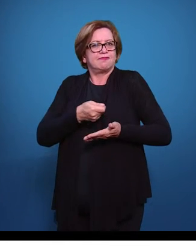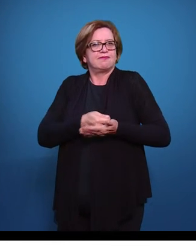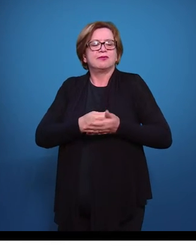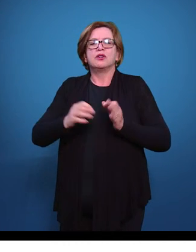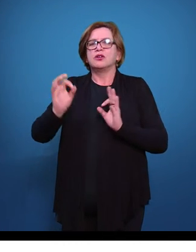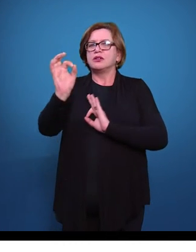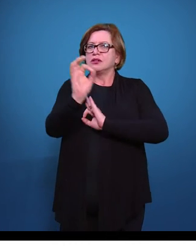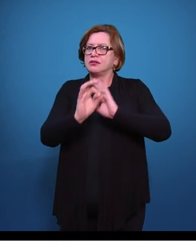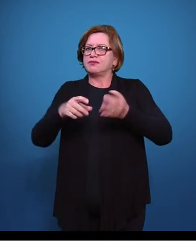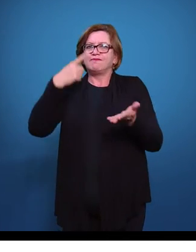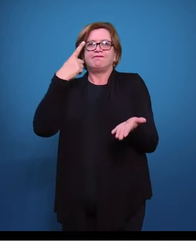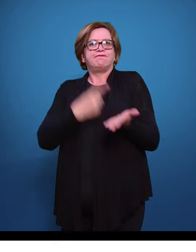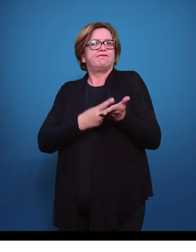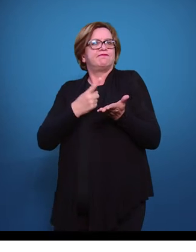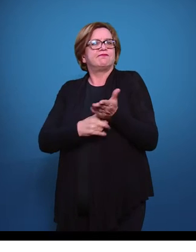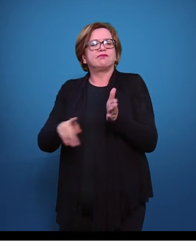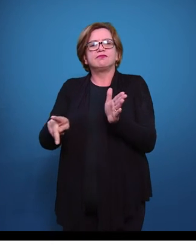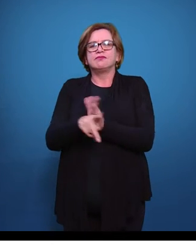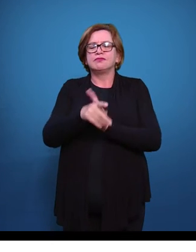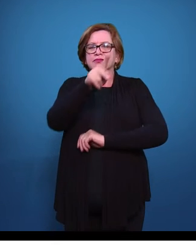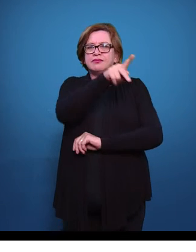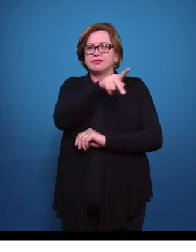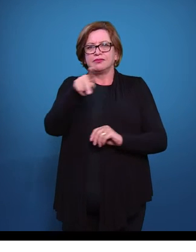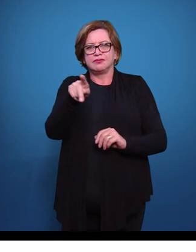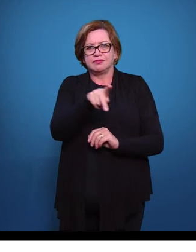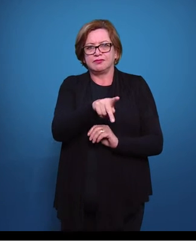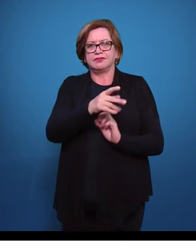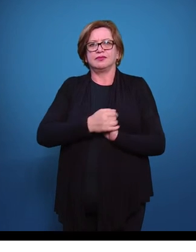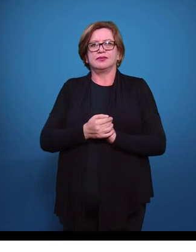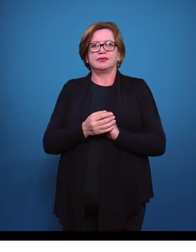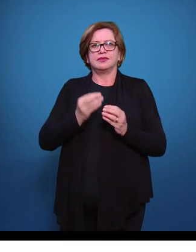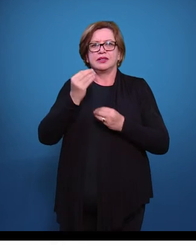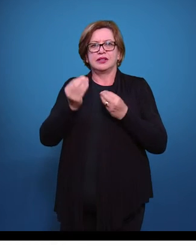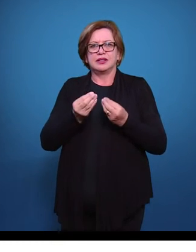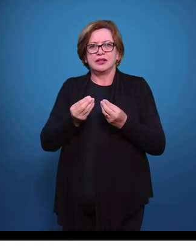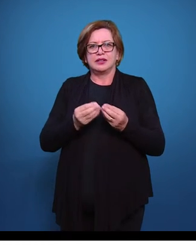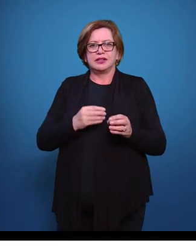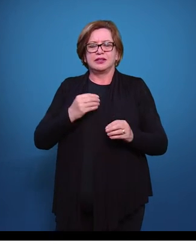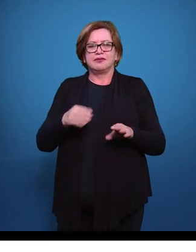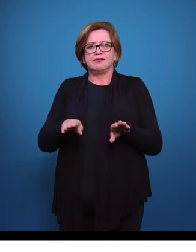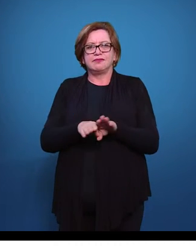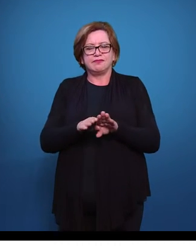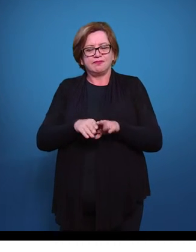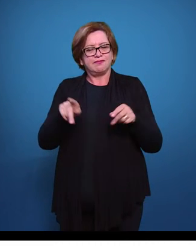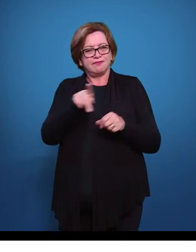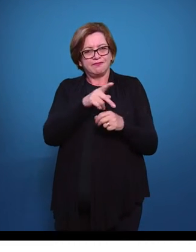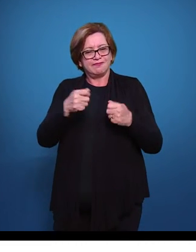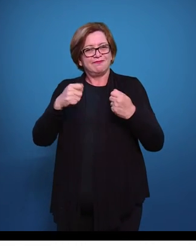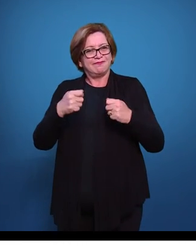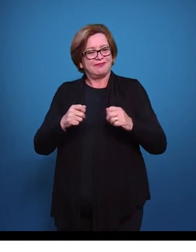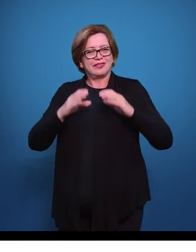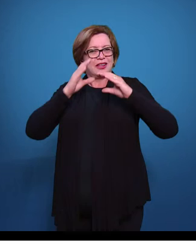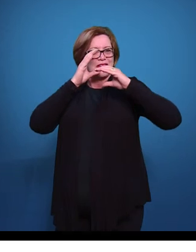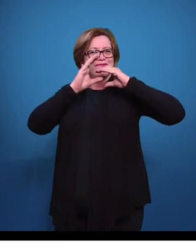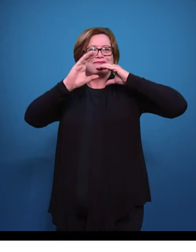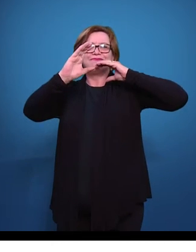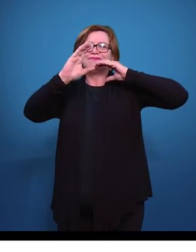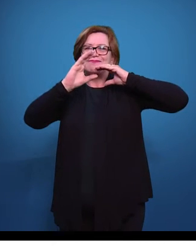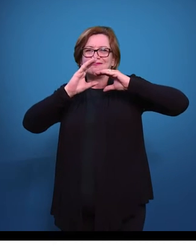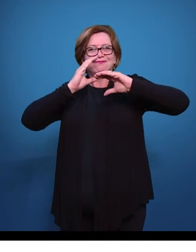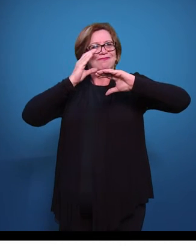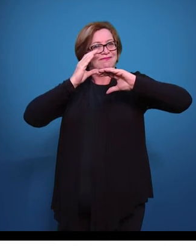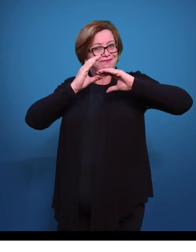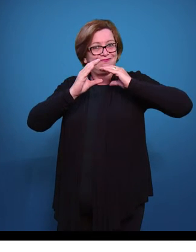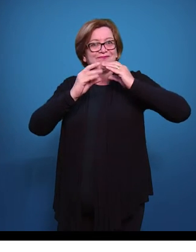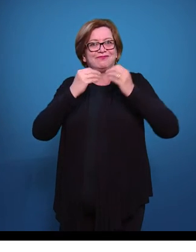e comprometimento por parte do professor as competências comunicativas que são aquelas que permitem